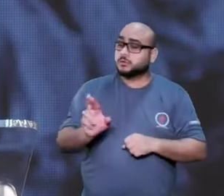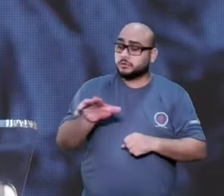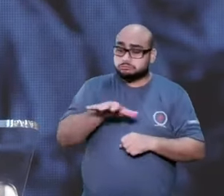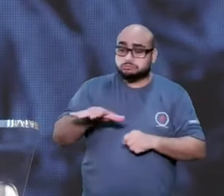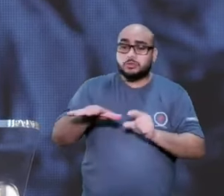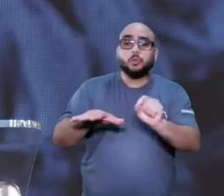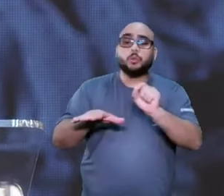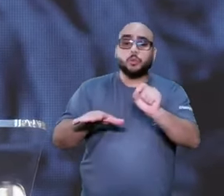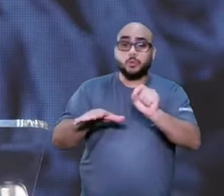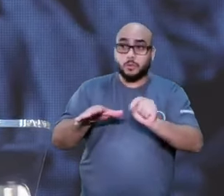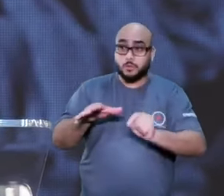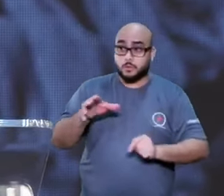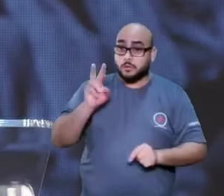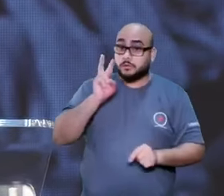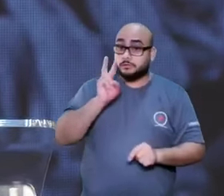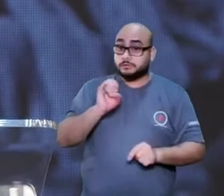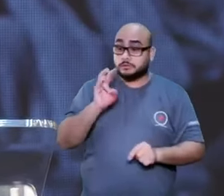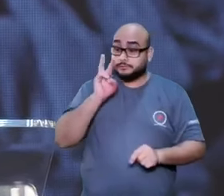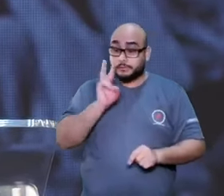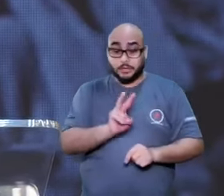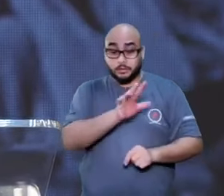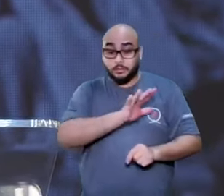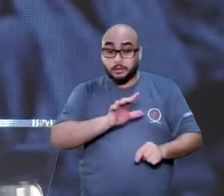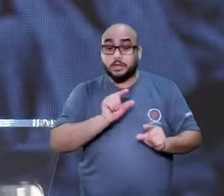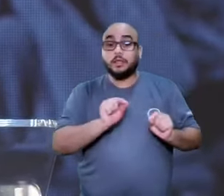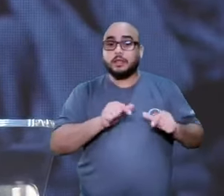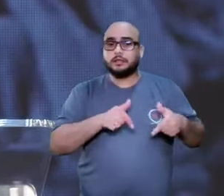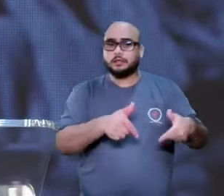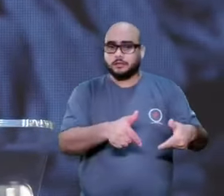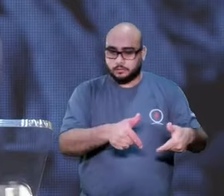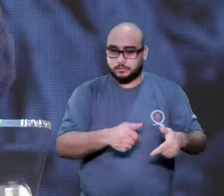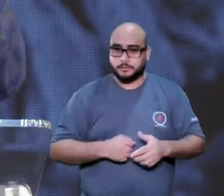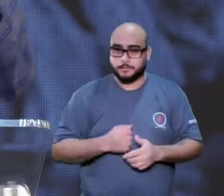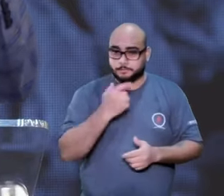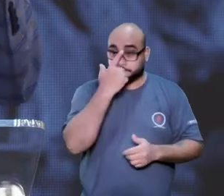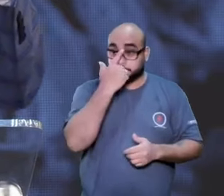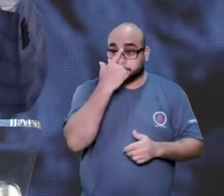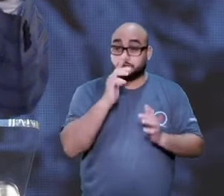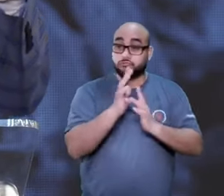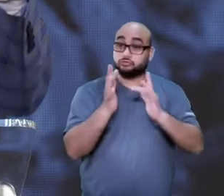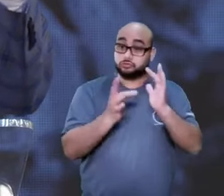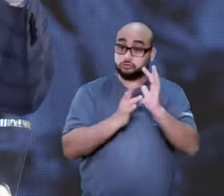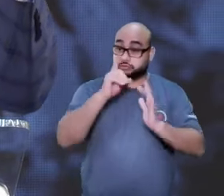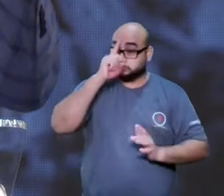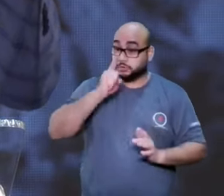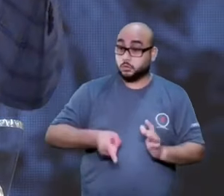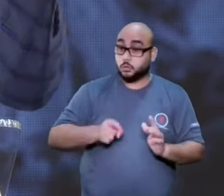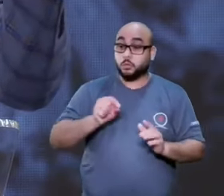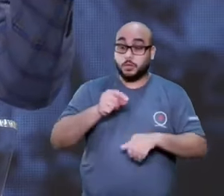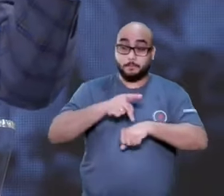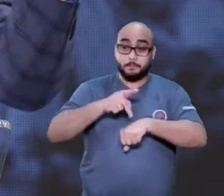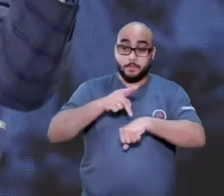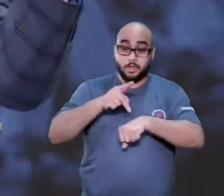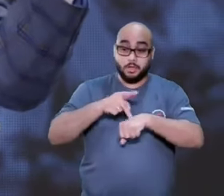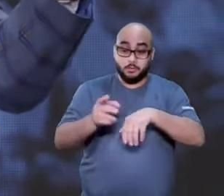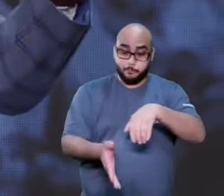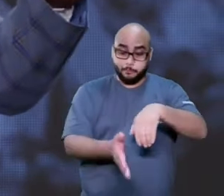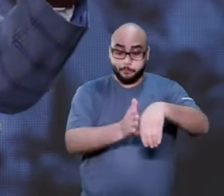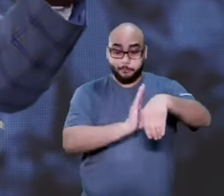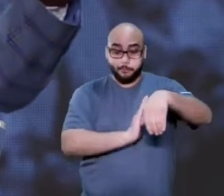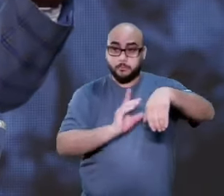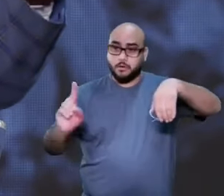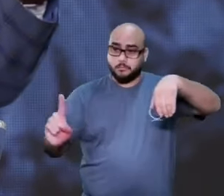vê o verbo está pluralizado Jesus quando ordena tirar a pedra ele não utiliza o verbo